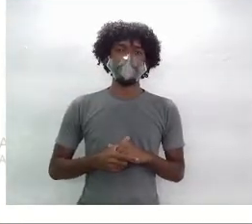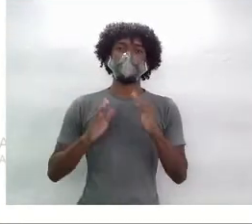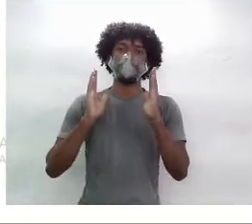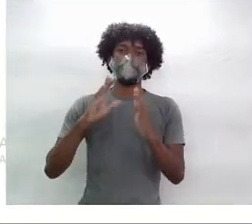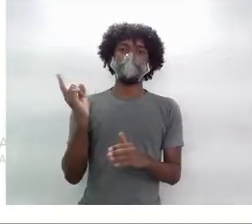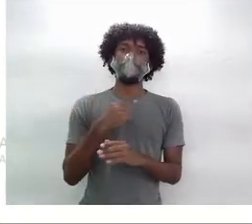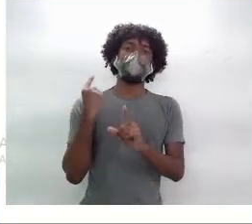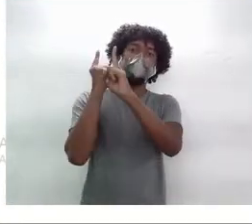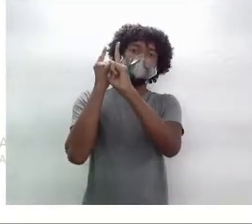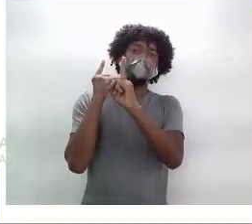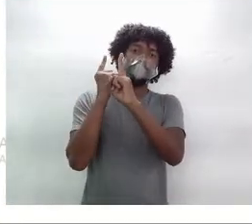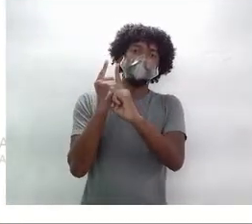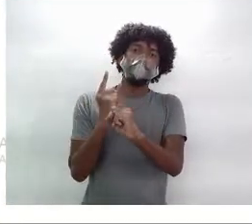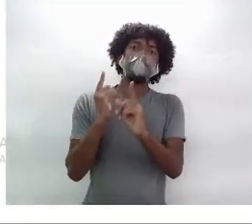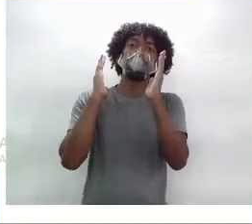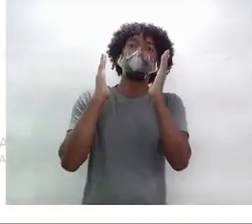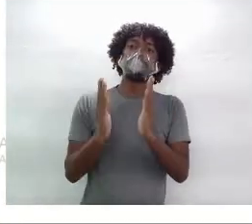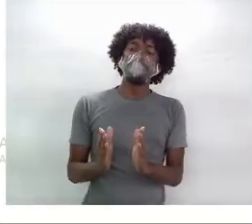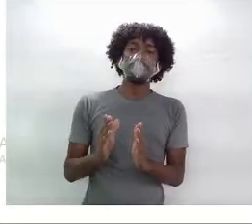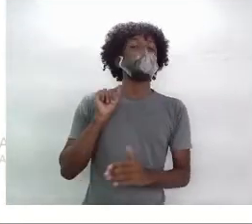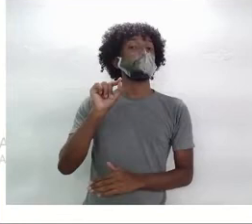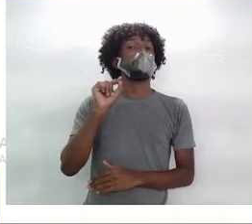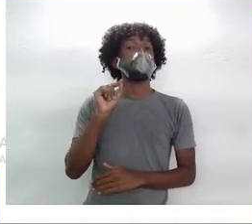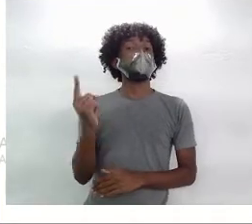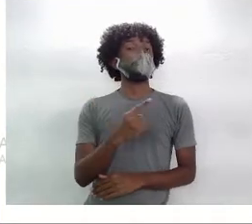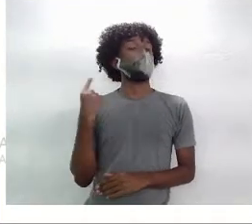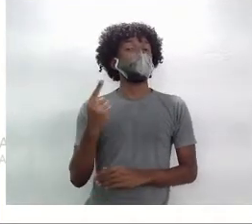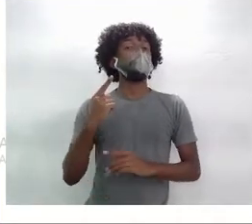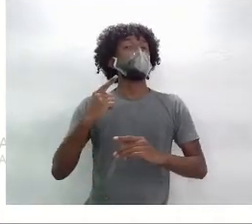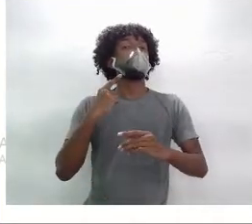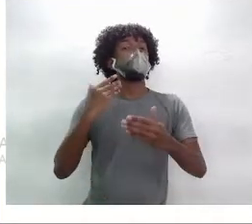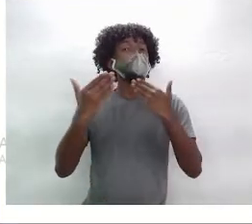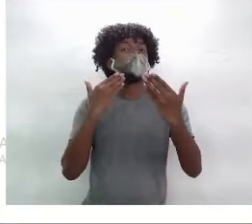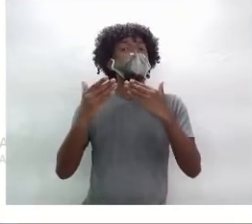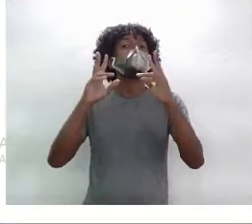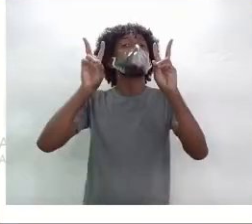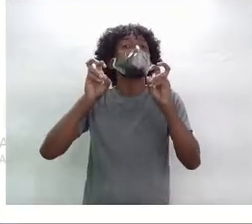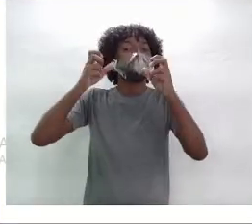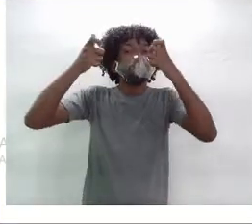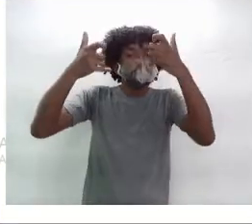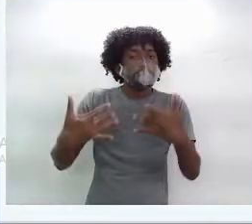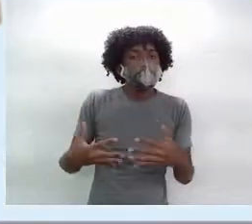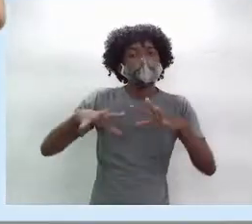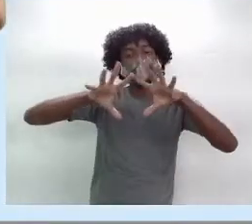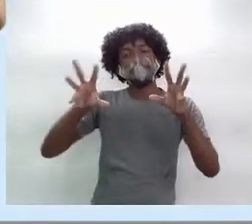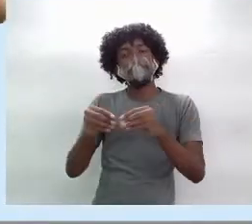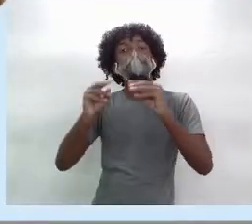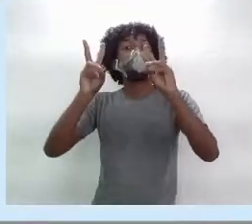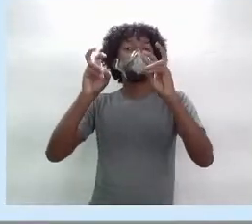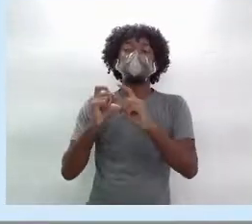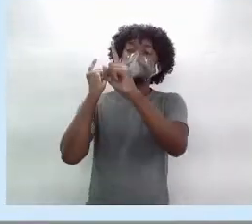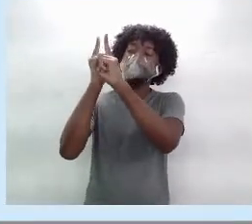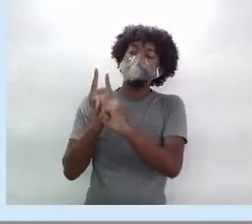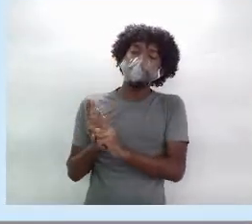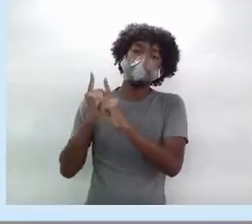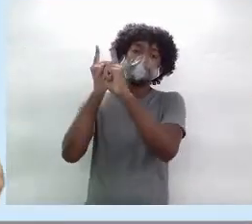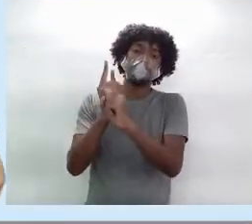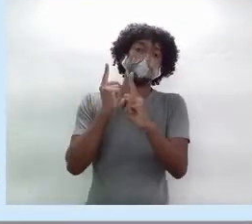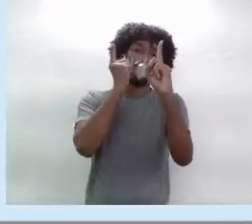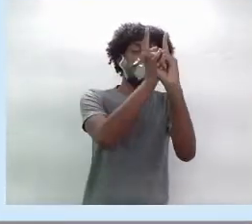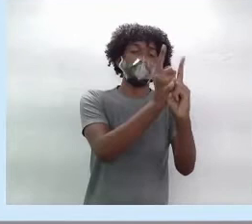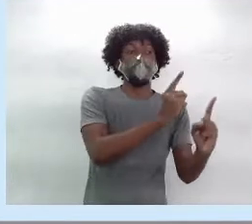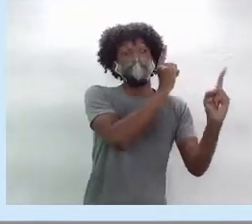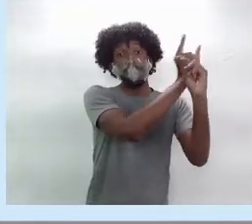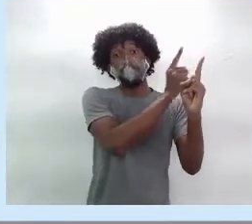nossos encontros, nós debatemos sobre. Vamos agora falar um pouquinho de cada encontro. Lembrando que foram